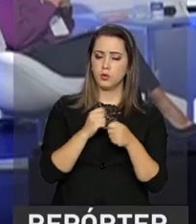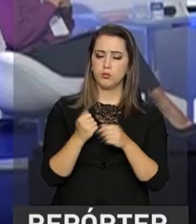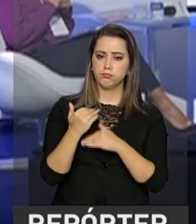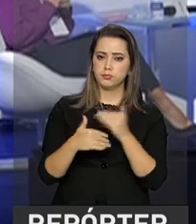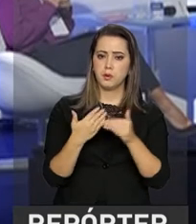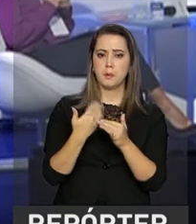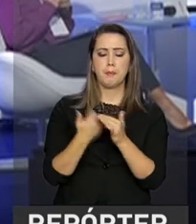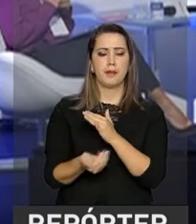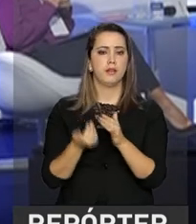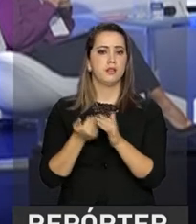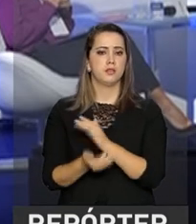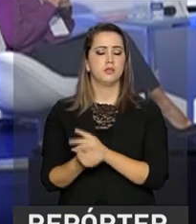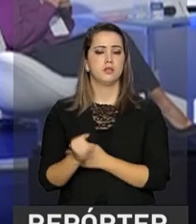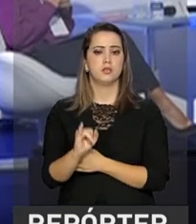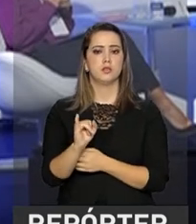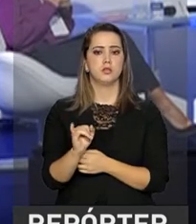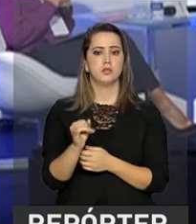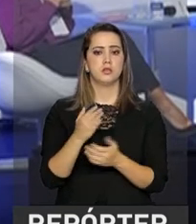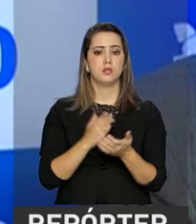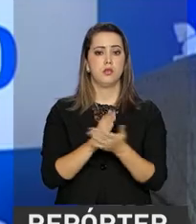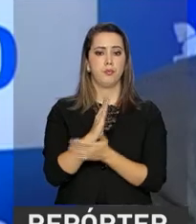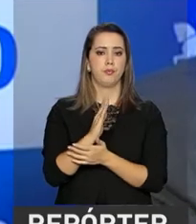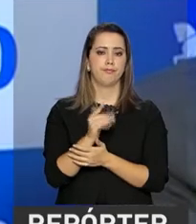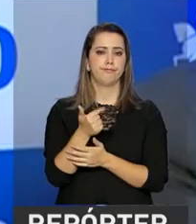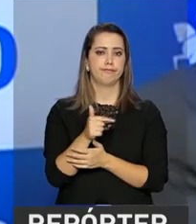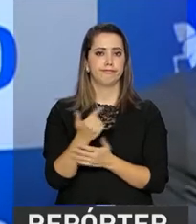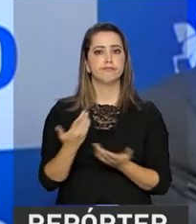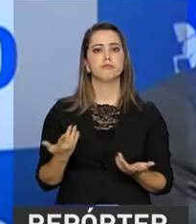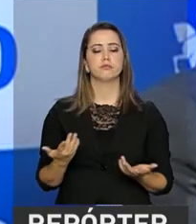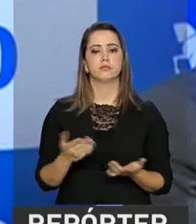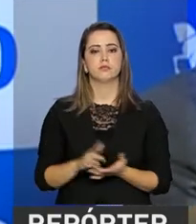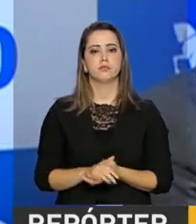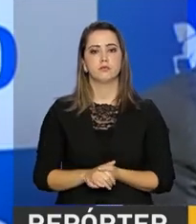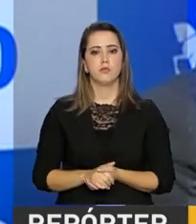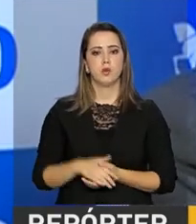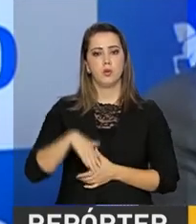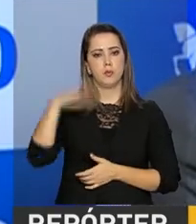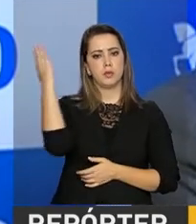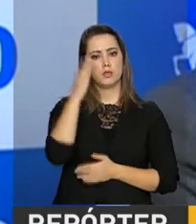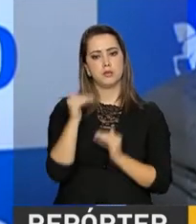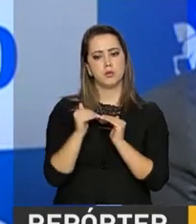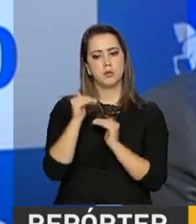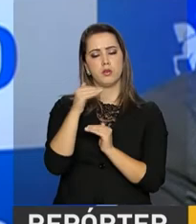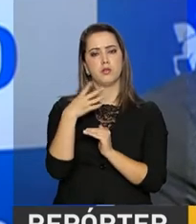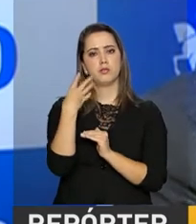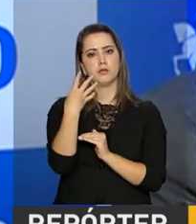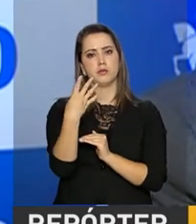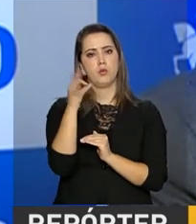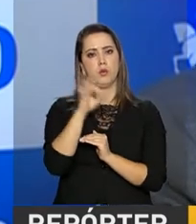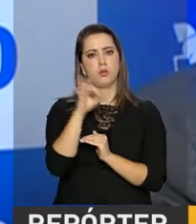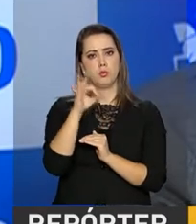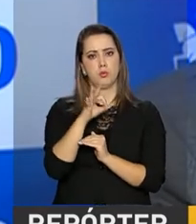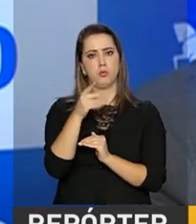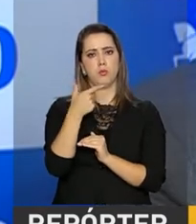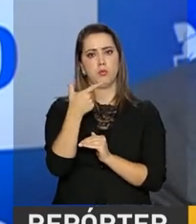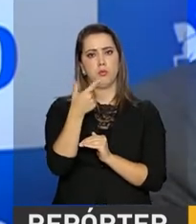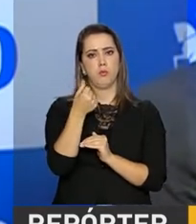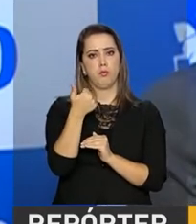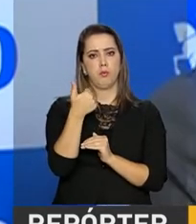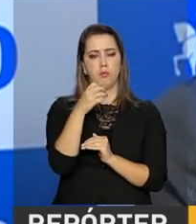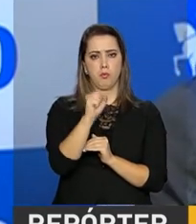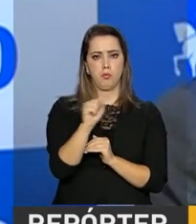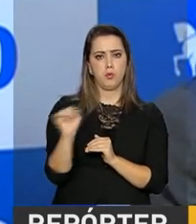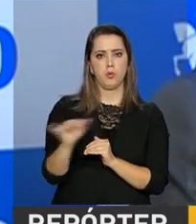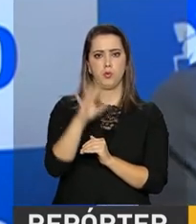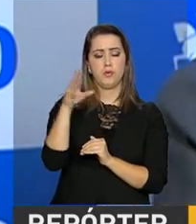perder caso a reforma da previdência não avance país deve crescer algo próximo a 4% em 2018 tá certo como